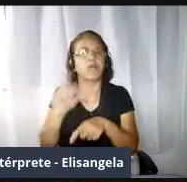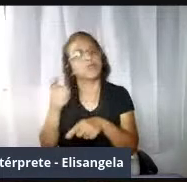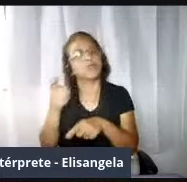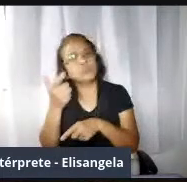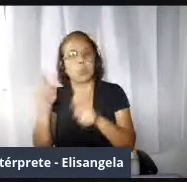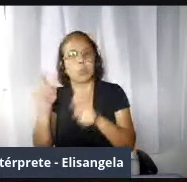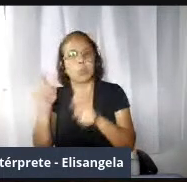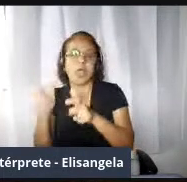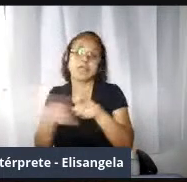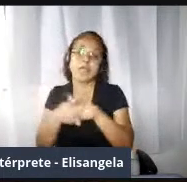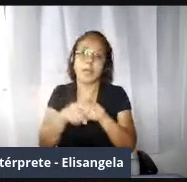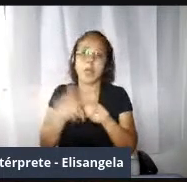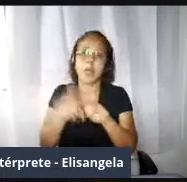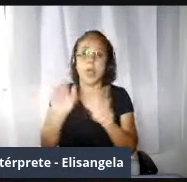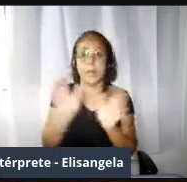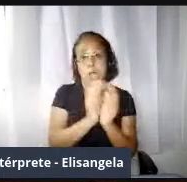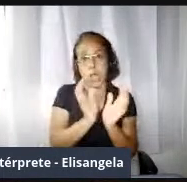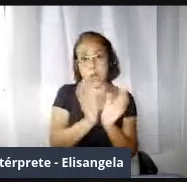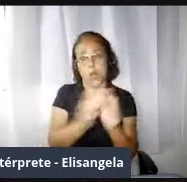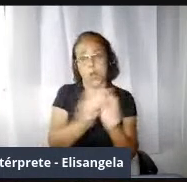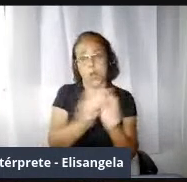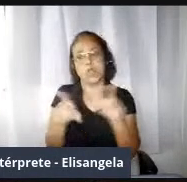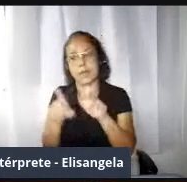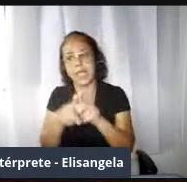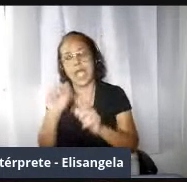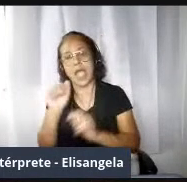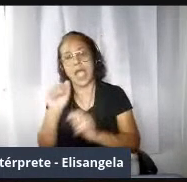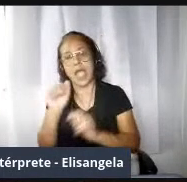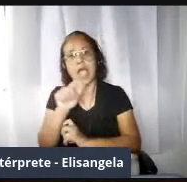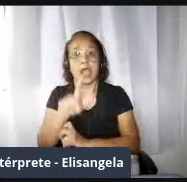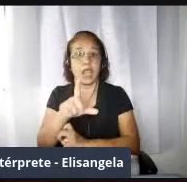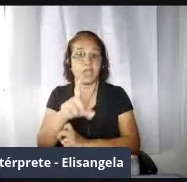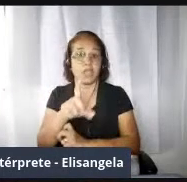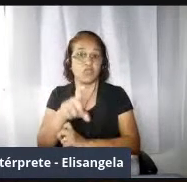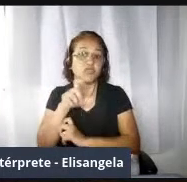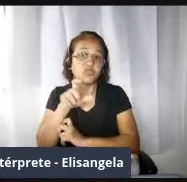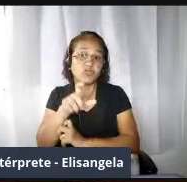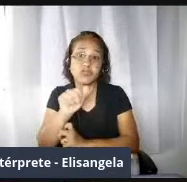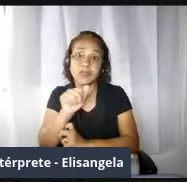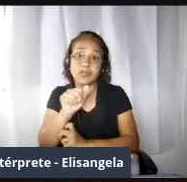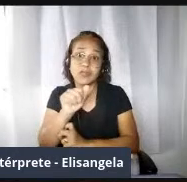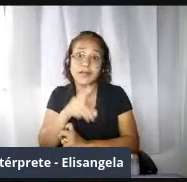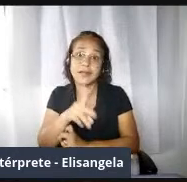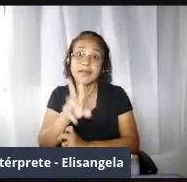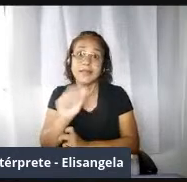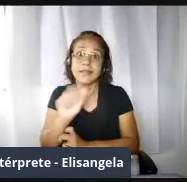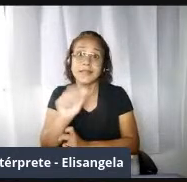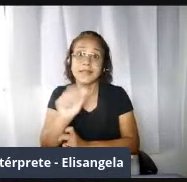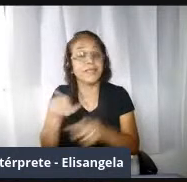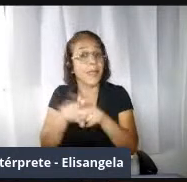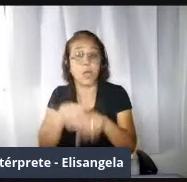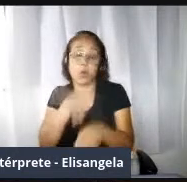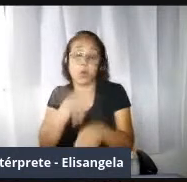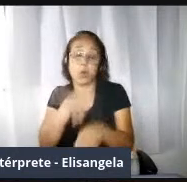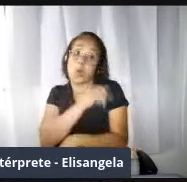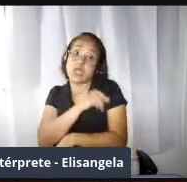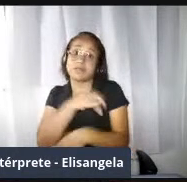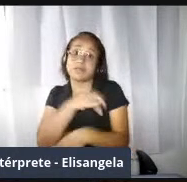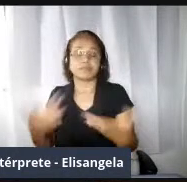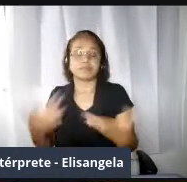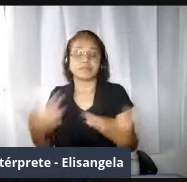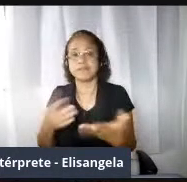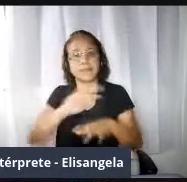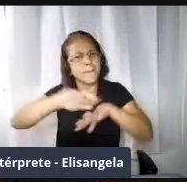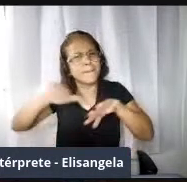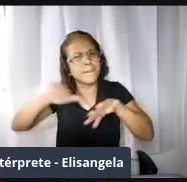próprios trabalhos da Alessandra Schuller, no Rio de Janeiro, e mais uma série, né, que estava ali aos poucos, mais ou menos contemporâneo a mim, eu